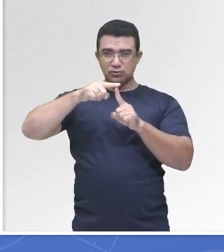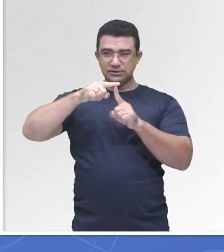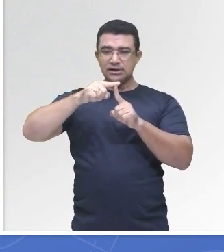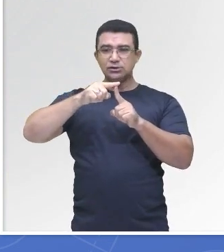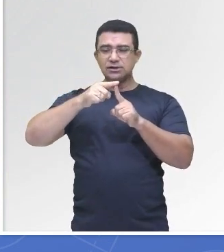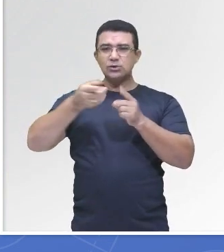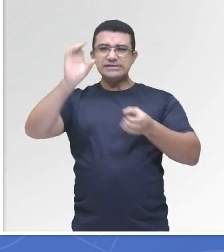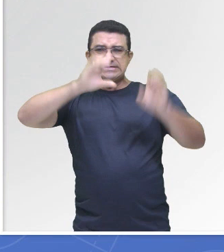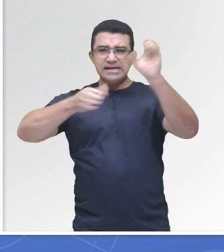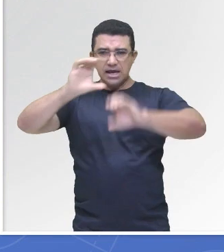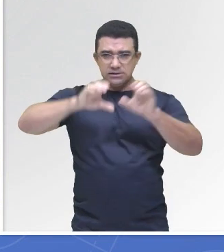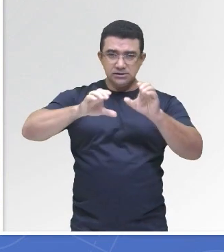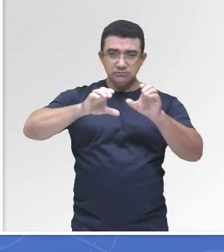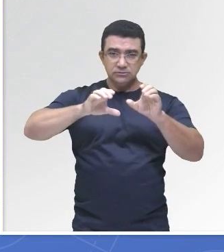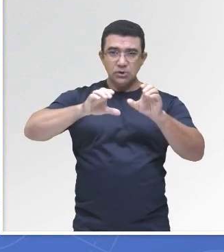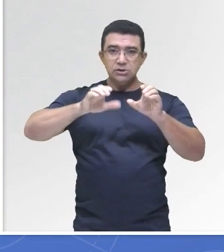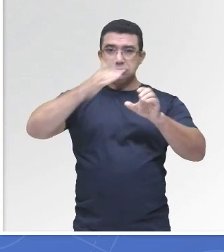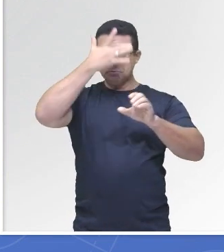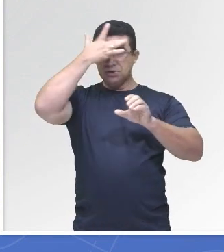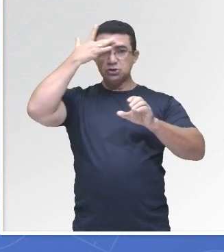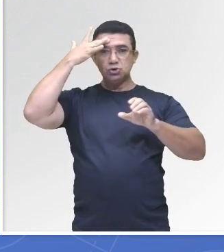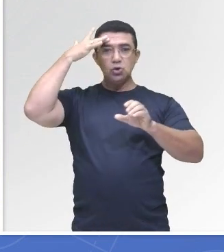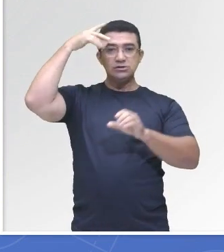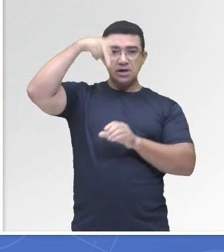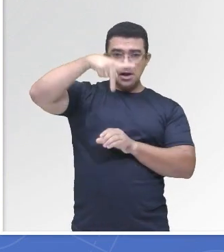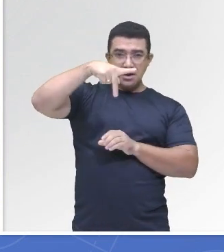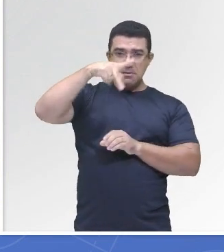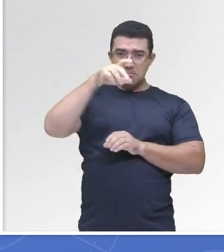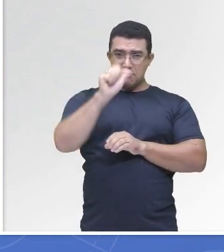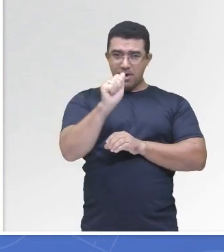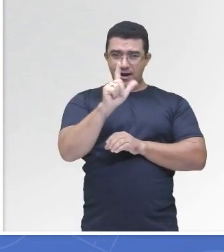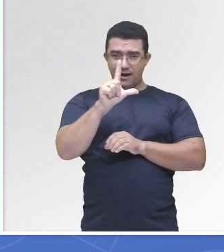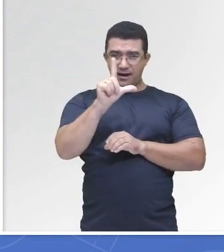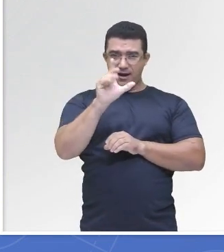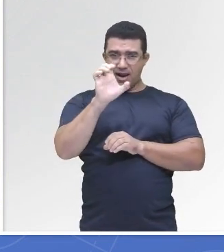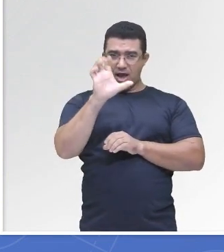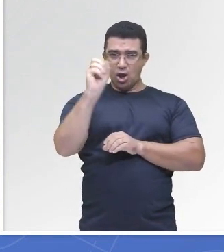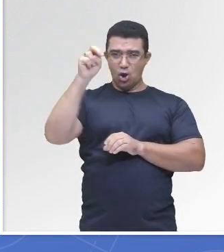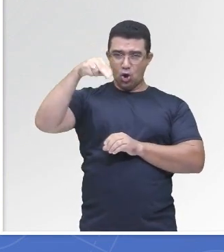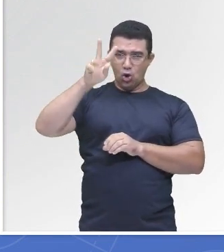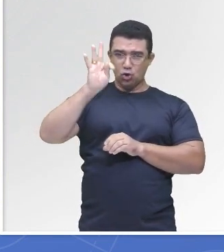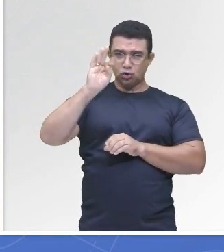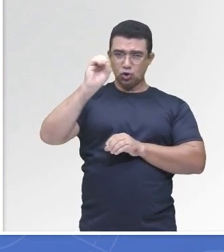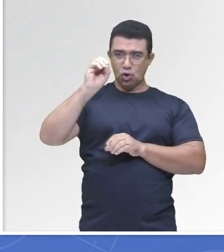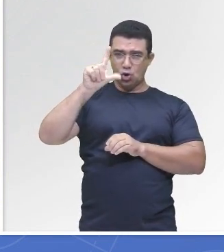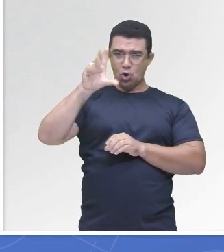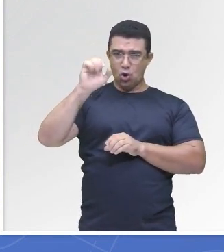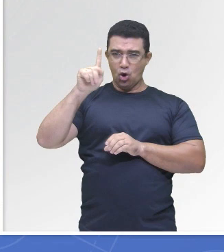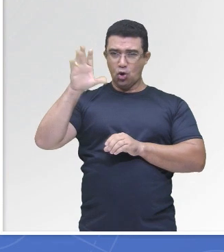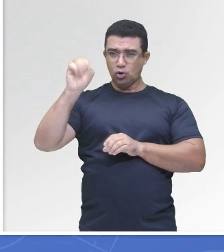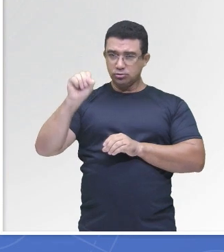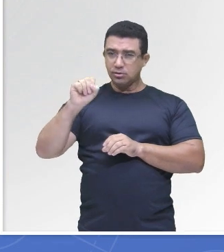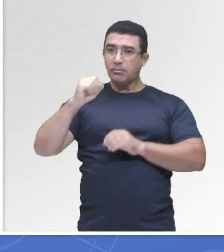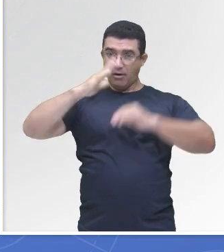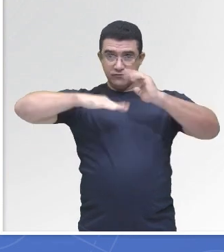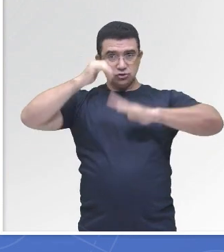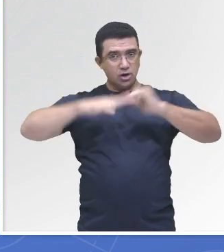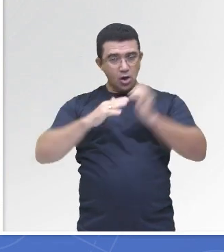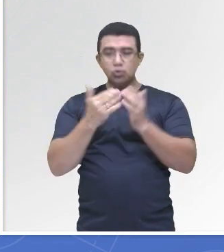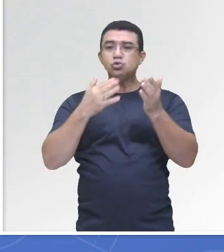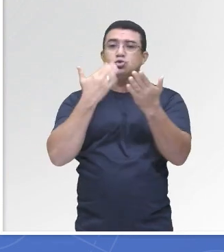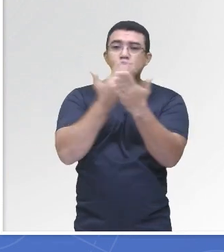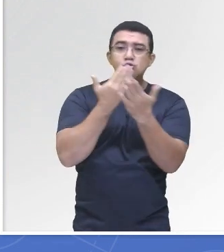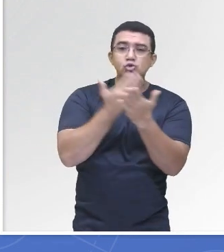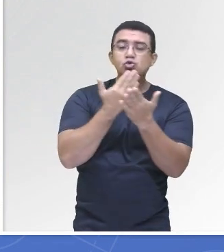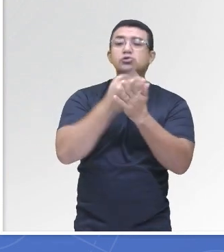são cientistas que buscam conhecer mais sobre as formas de vida vegetal e animal por meio dos fósseis.